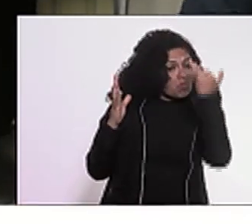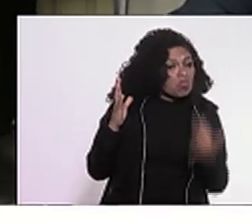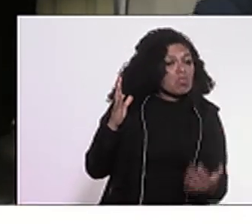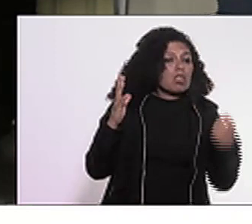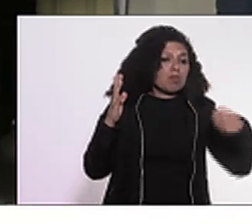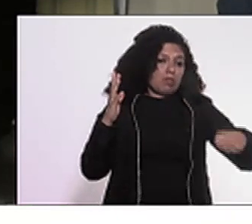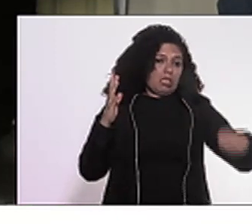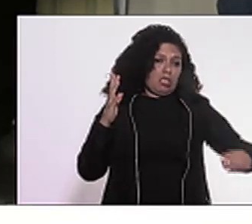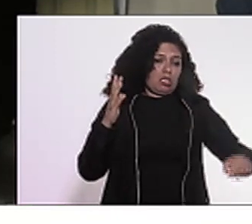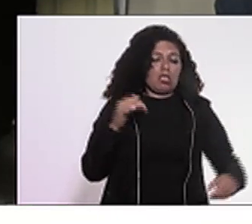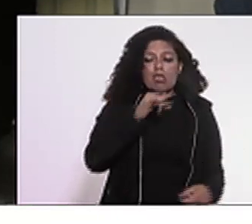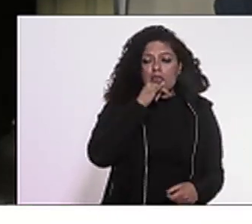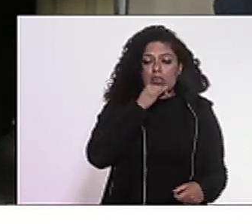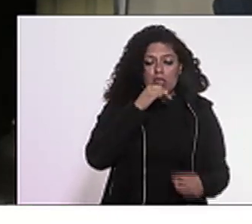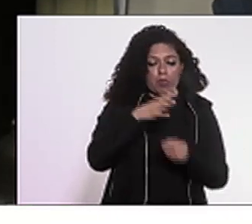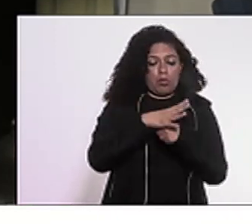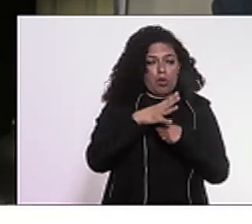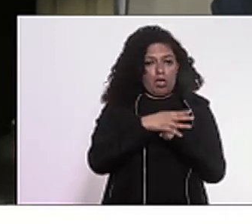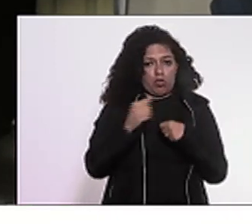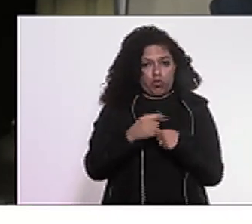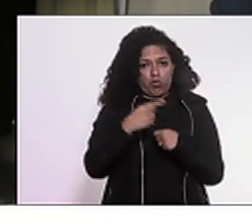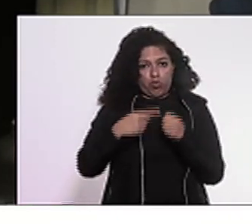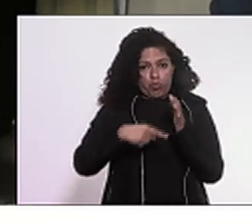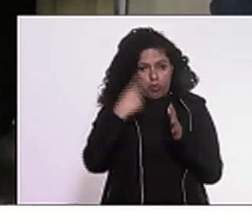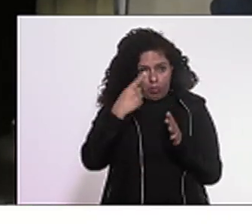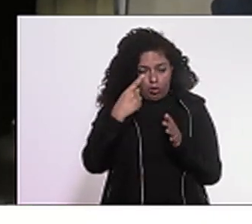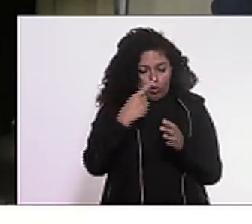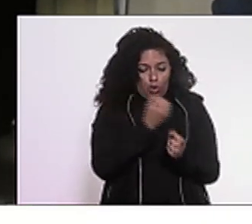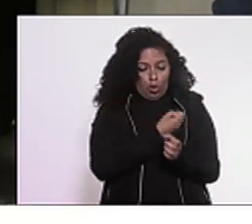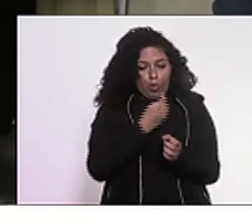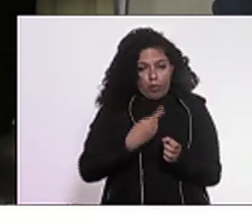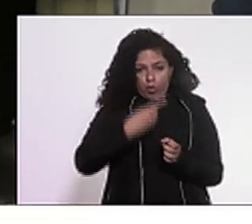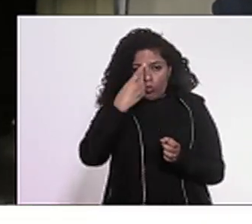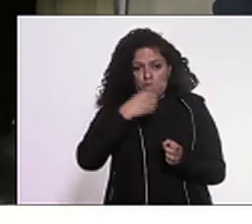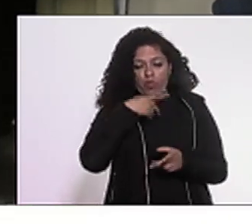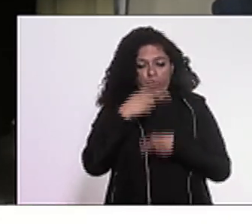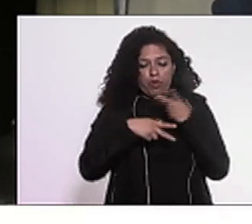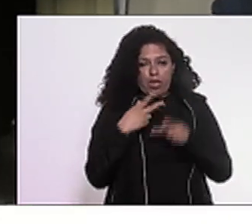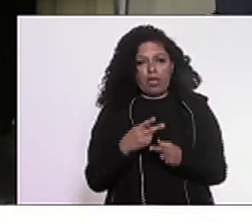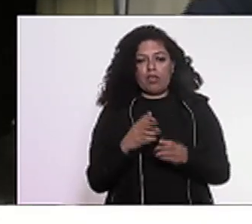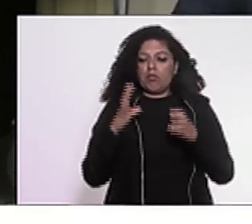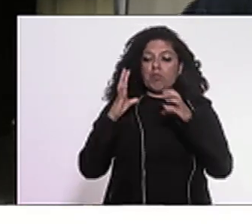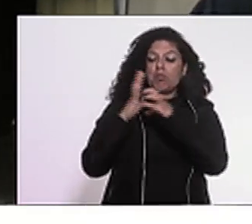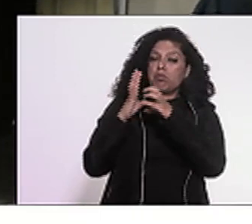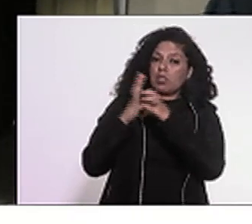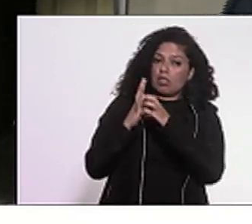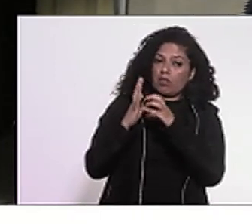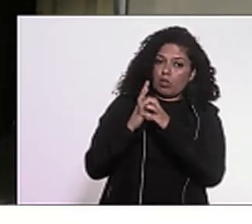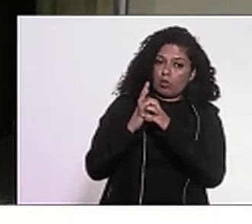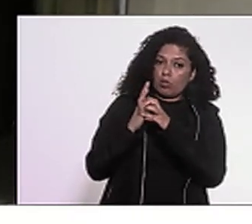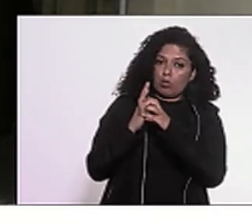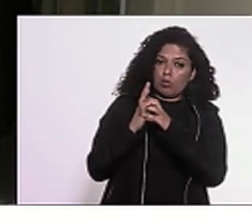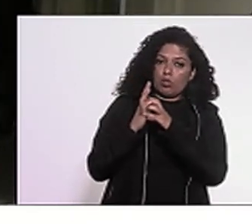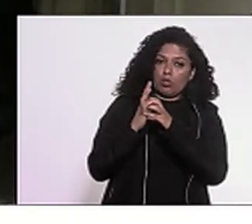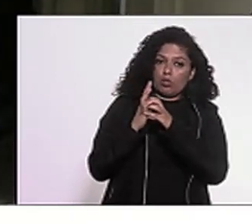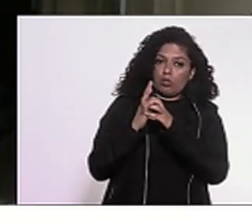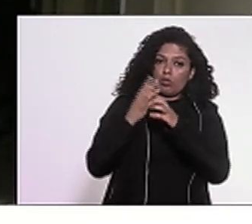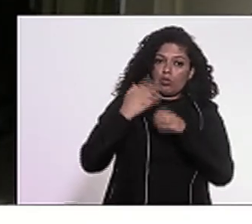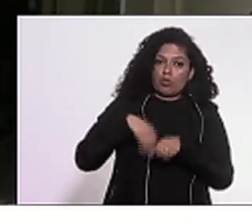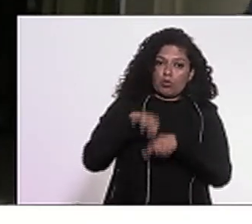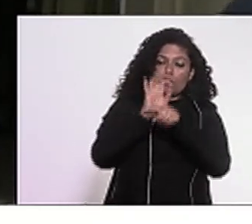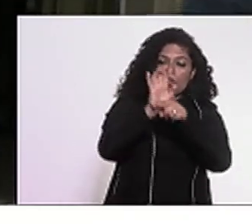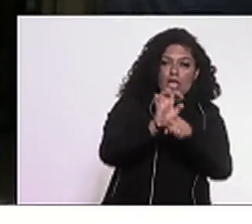parágrafo 1º do artigo 1º, parágrafo único, diz assim: entre servidores públicos estaduais, não é